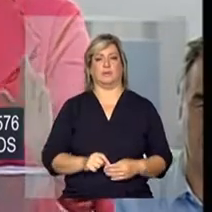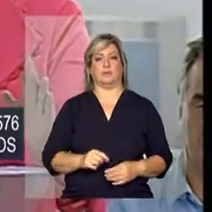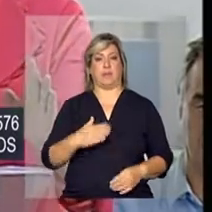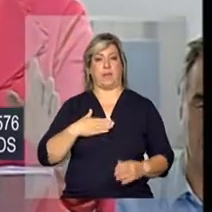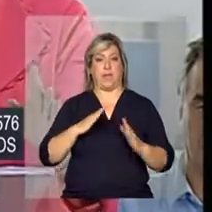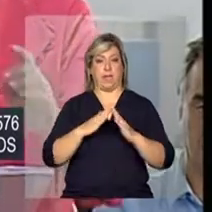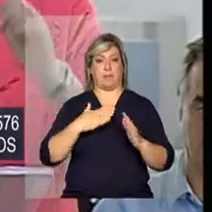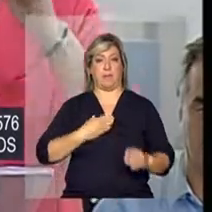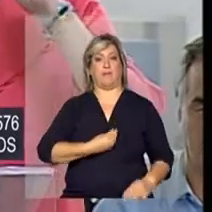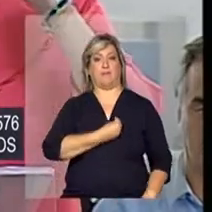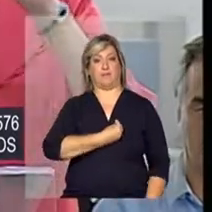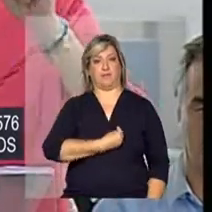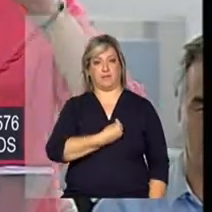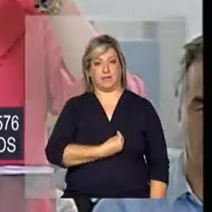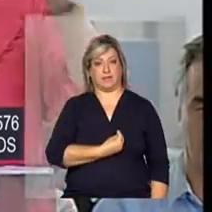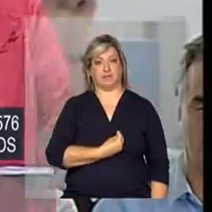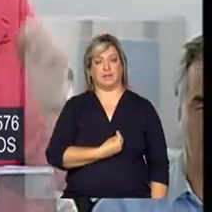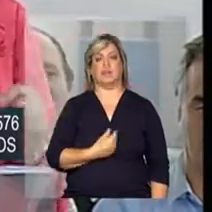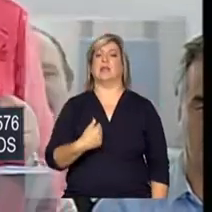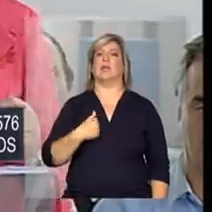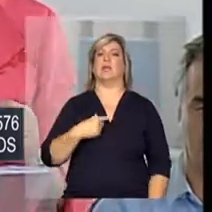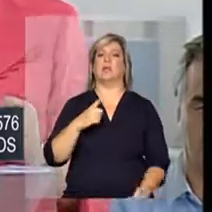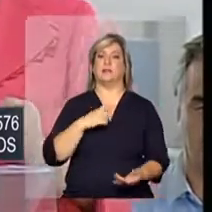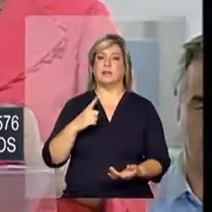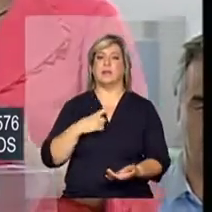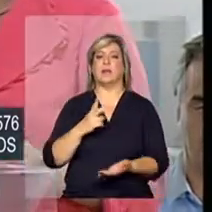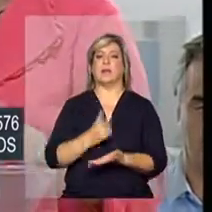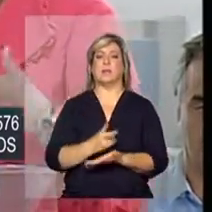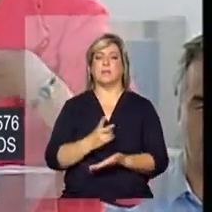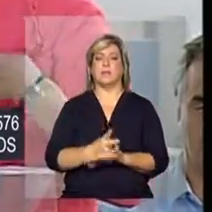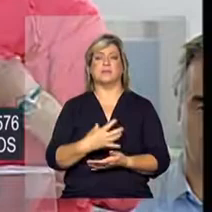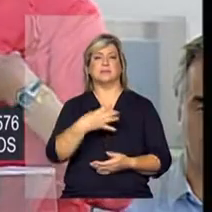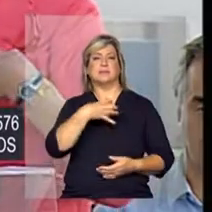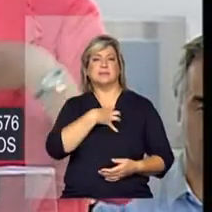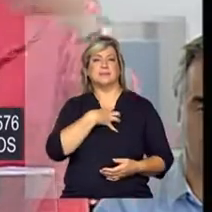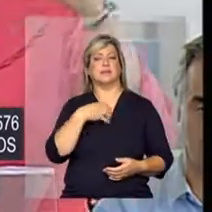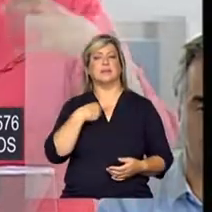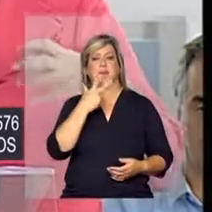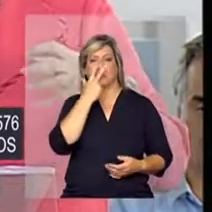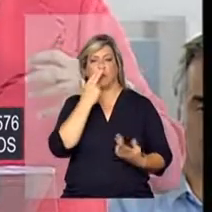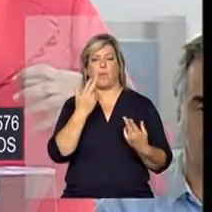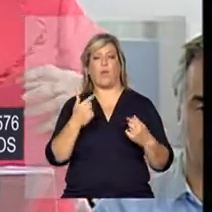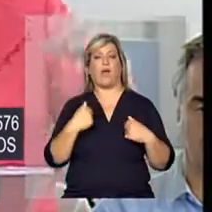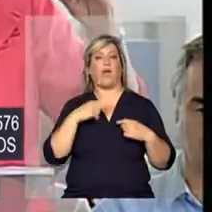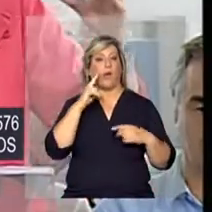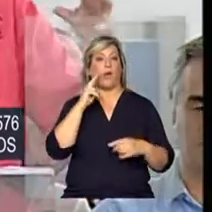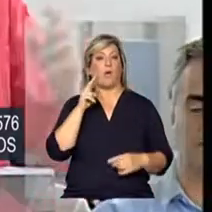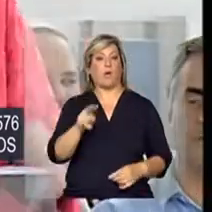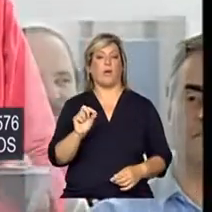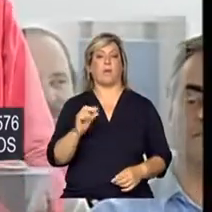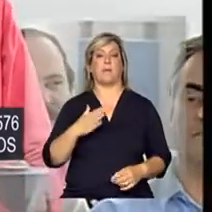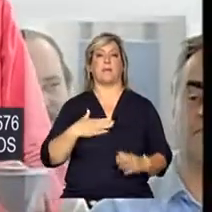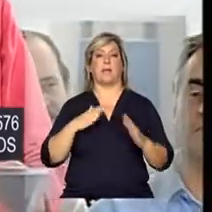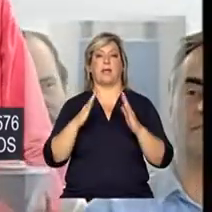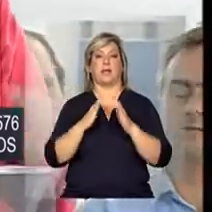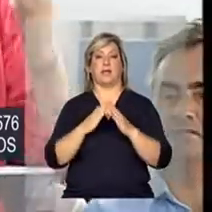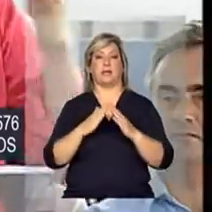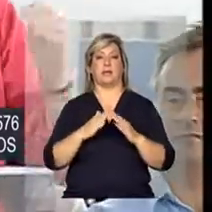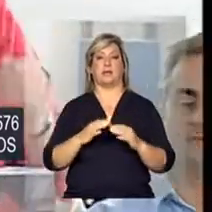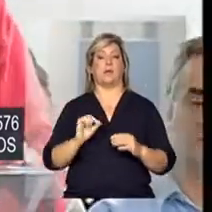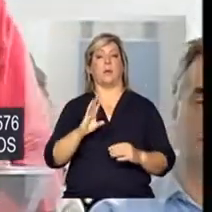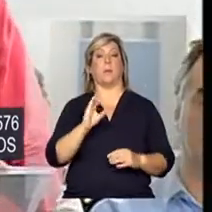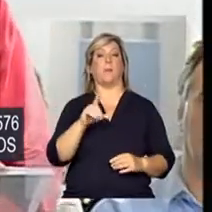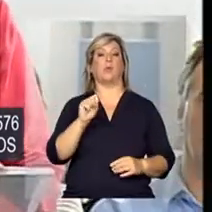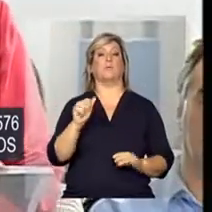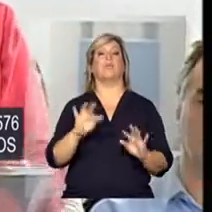Minha Casa Minha Vida, eu tenho a mesma impressão que eu tenho quando eu olho o Minha Casa, o